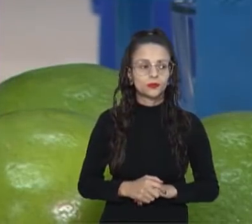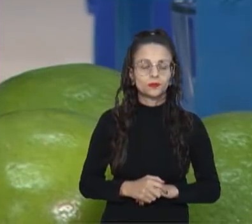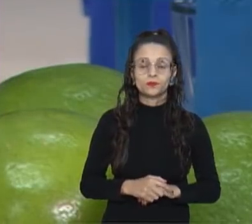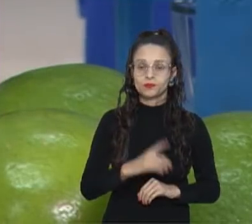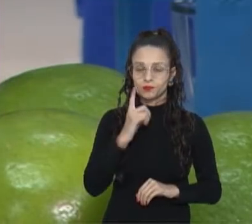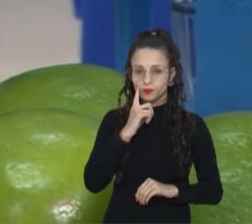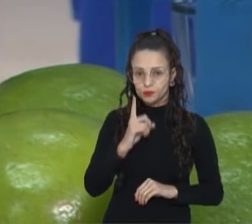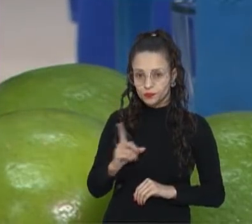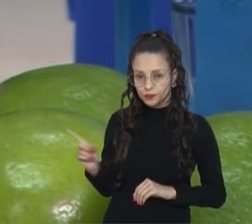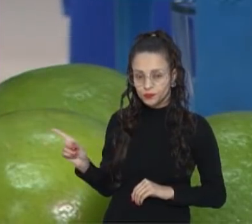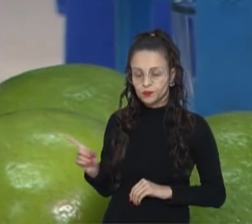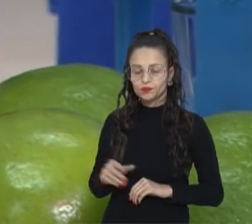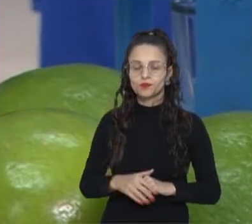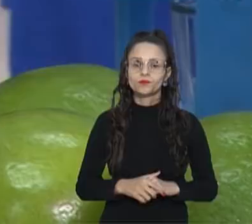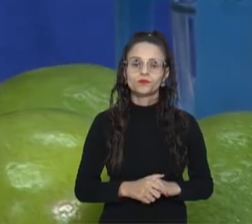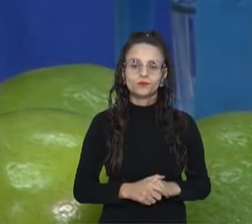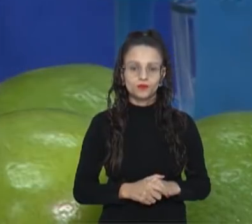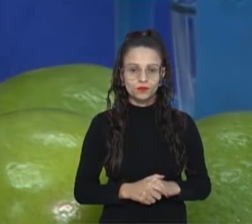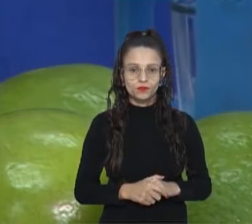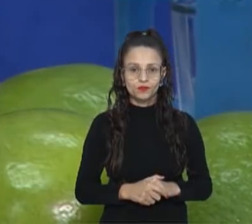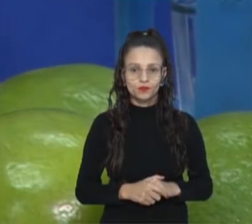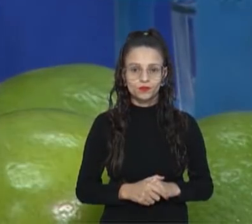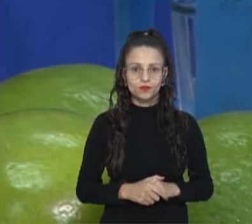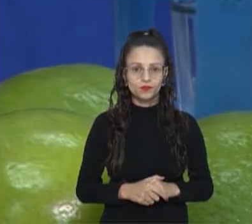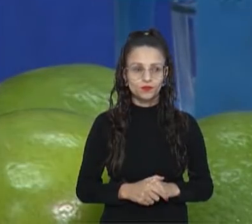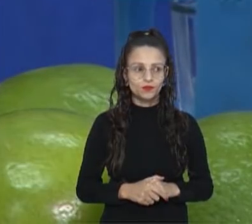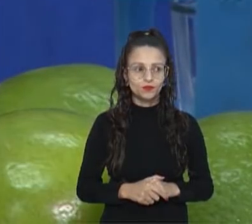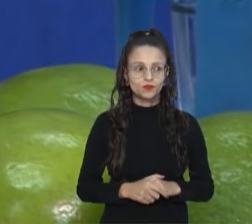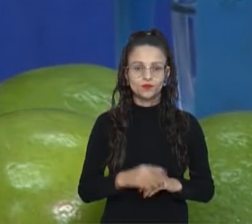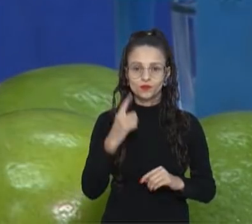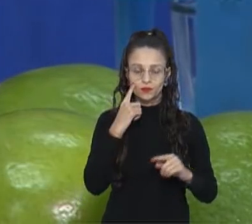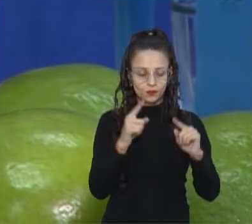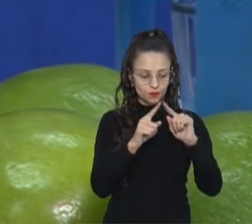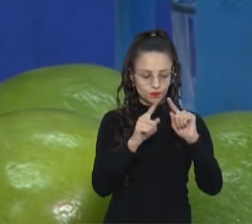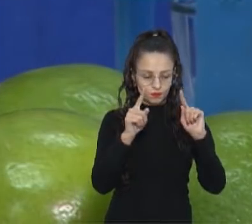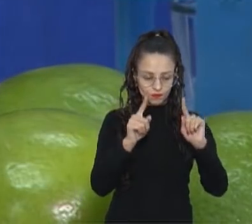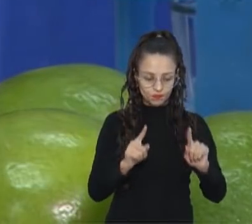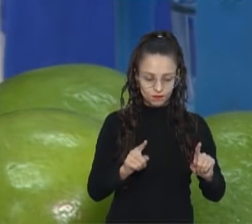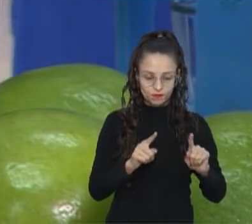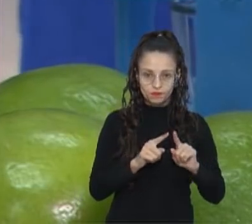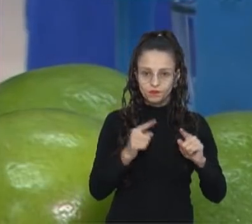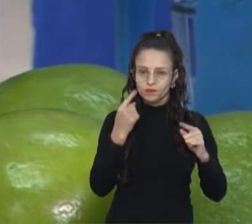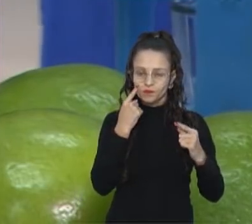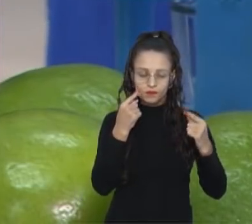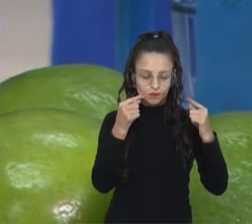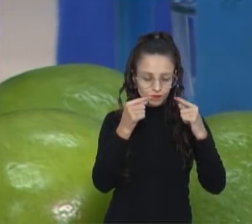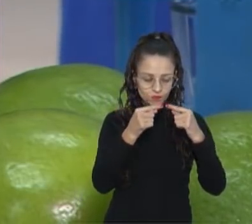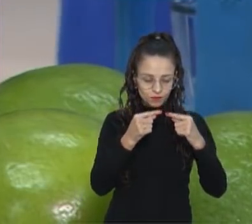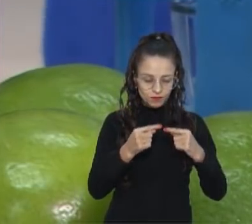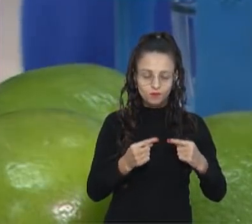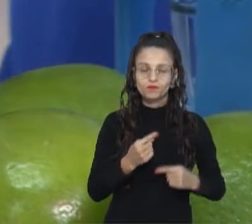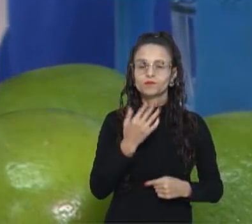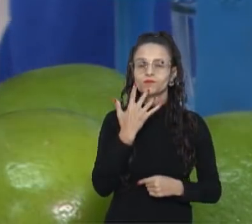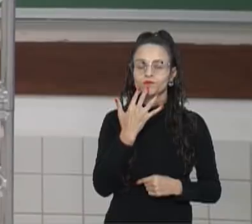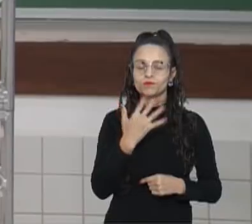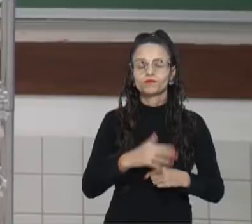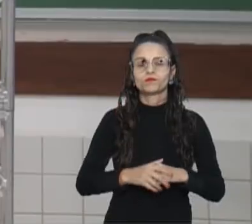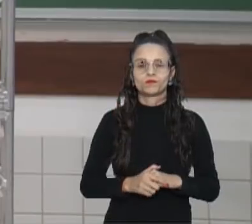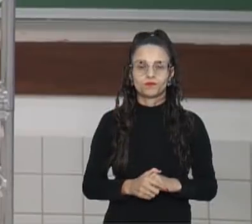indicadora, mergulhamos ela aqui. Já vou pegar a legenda, já vou pegar do lado que eu sei que vai dar o